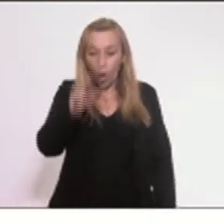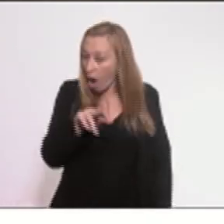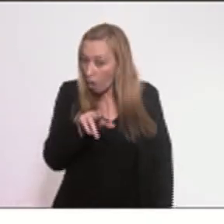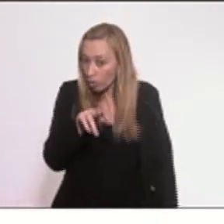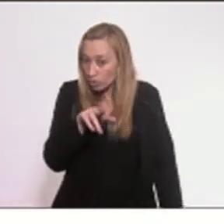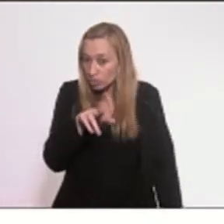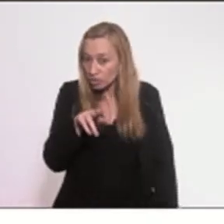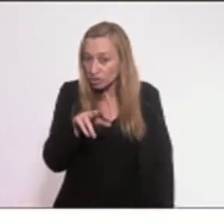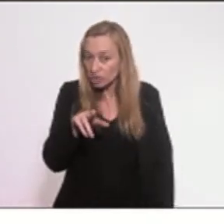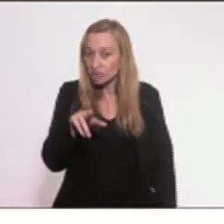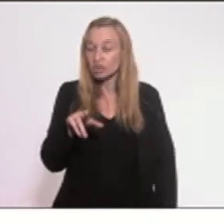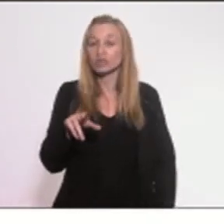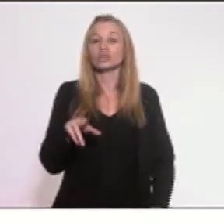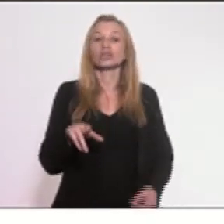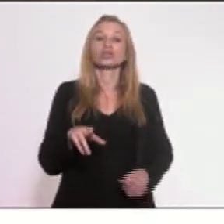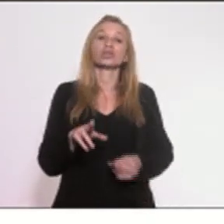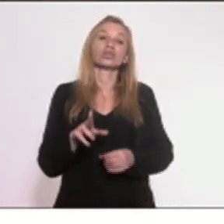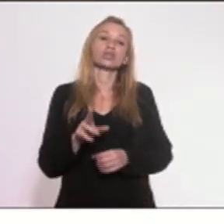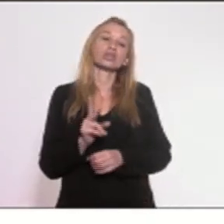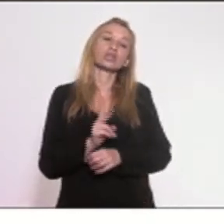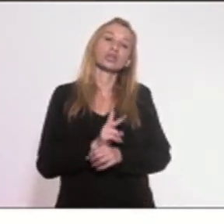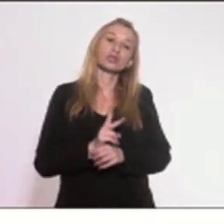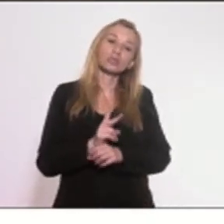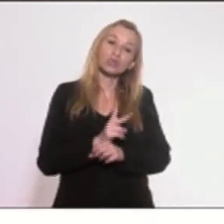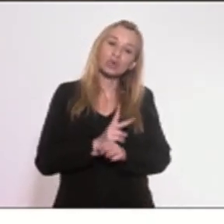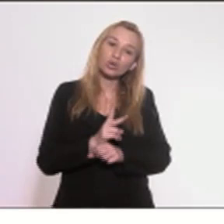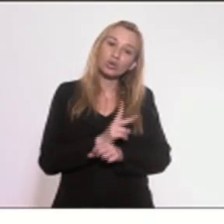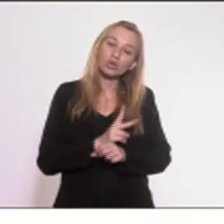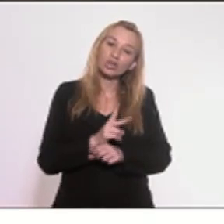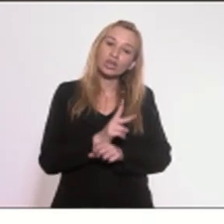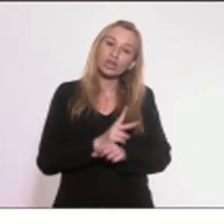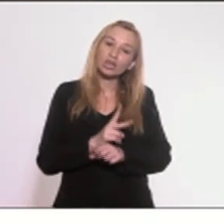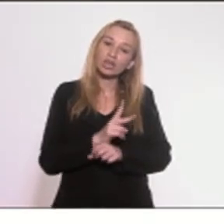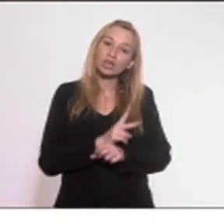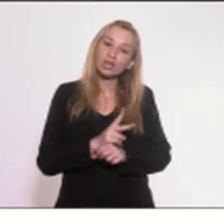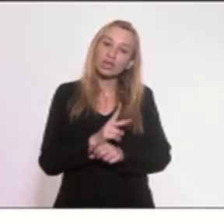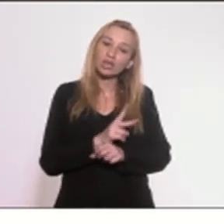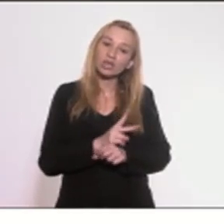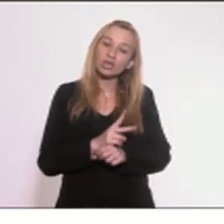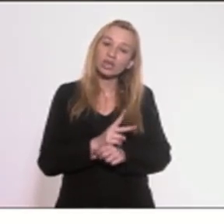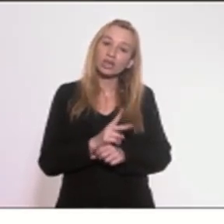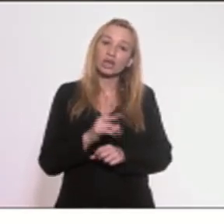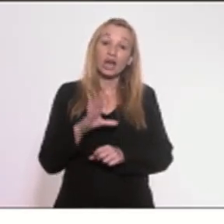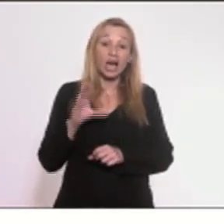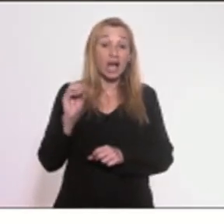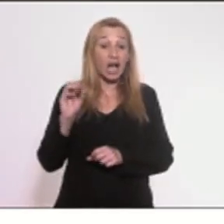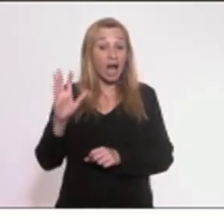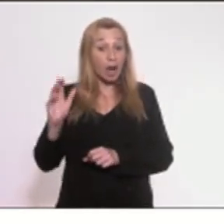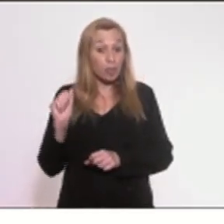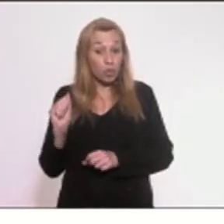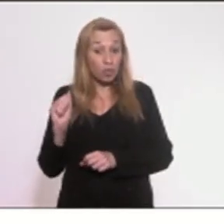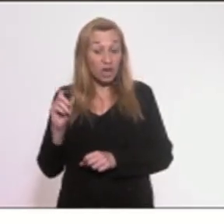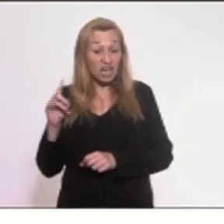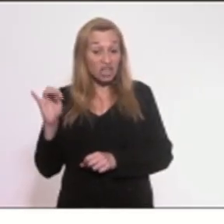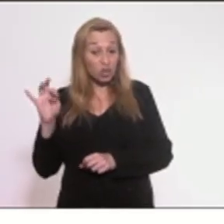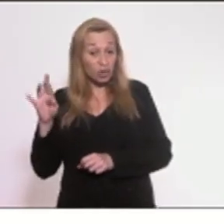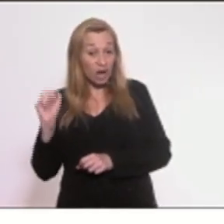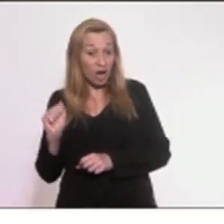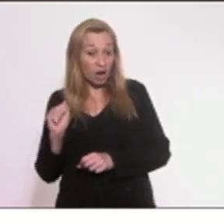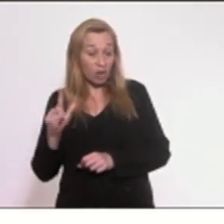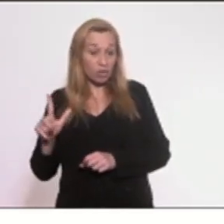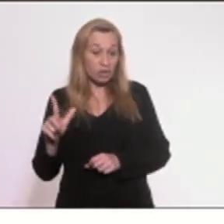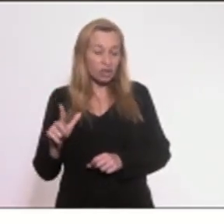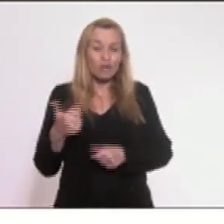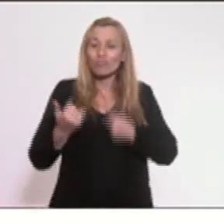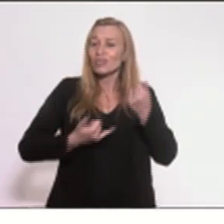buscando aliciar cabos eleitorais de eventuais pré-candidatos para inchar a máquina que está quebrada. Estão brincando de